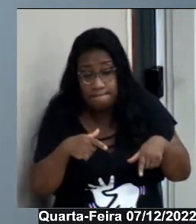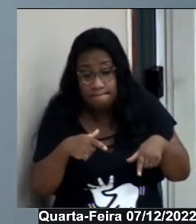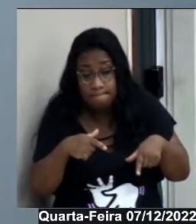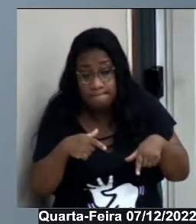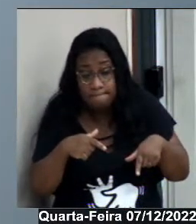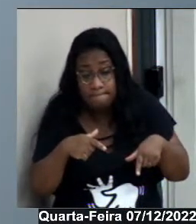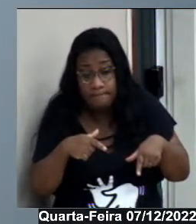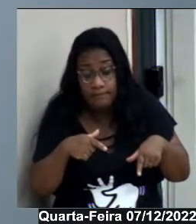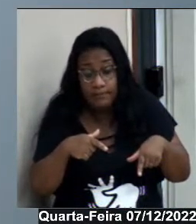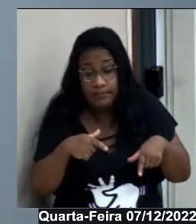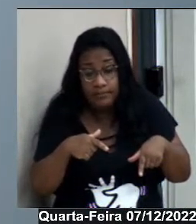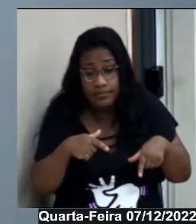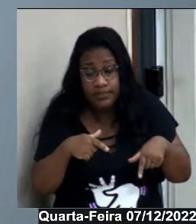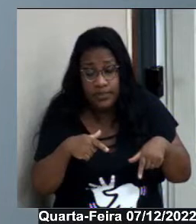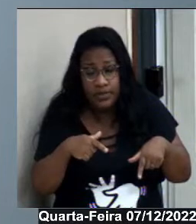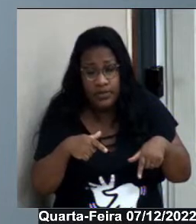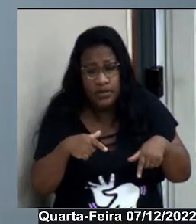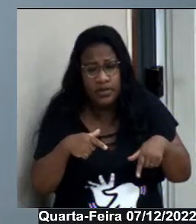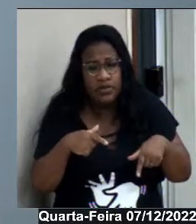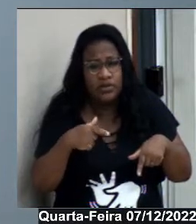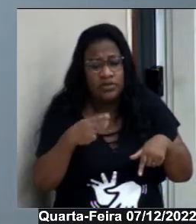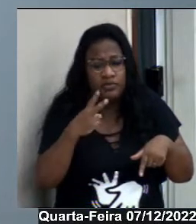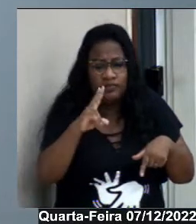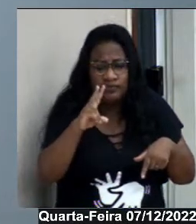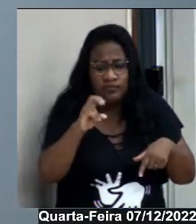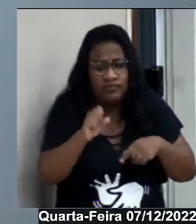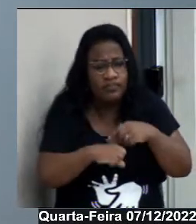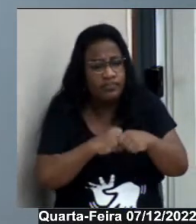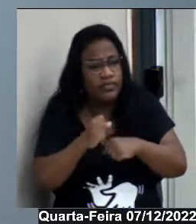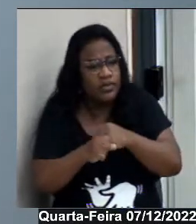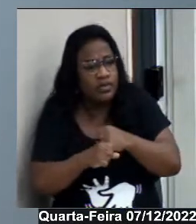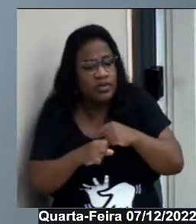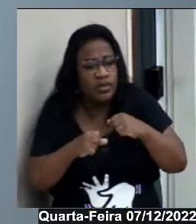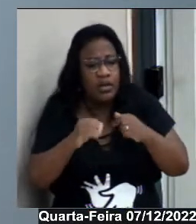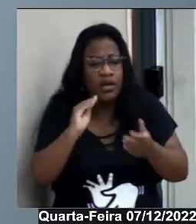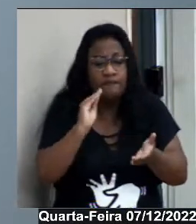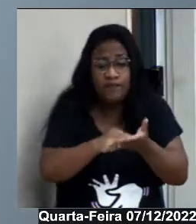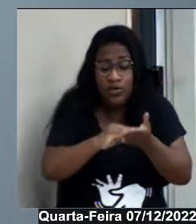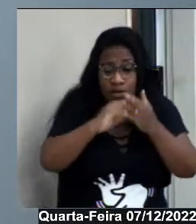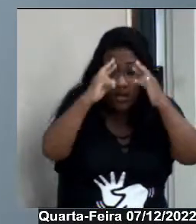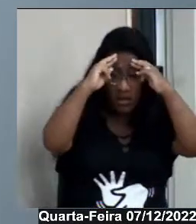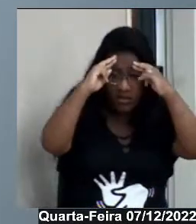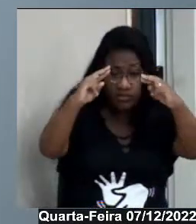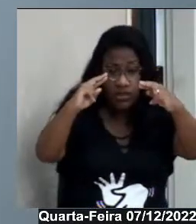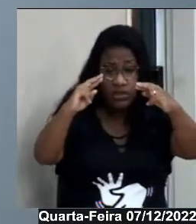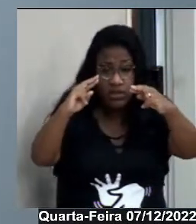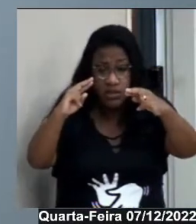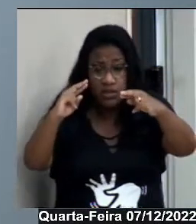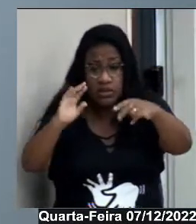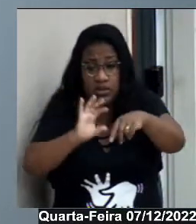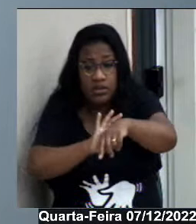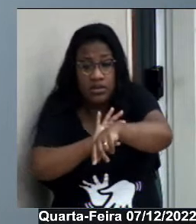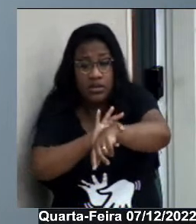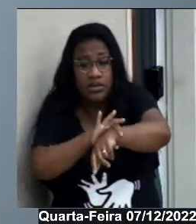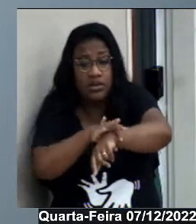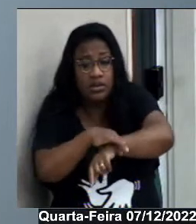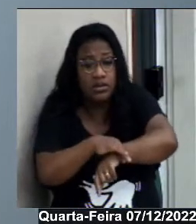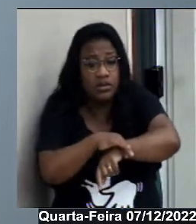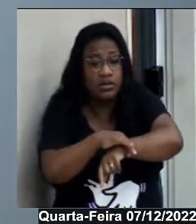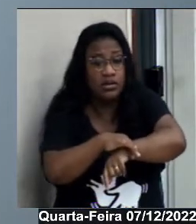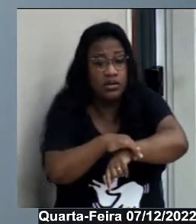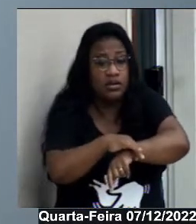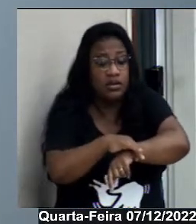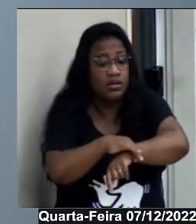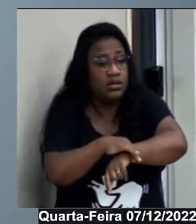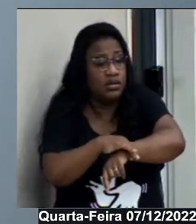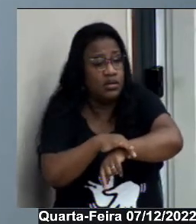grau distinto. O que os senhores estão fazendo aqui é um crime, é um desrespeito com a guarda da nossa cidade. como diria